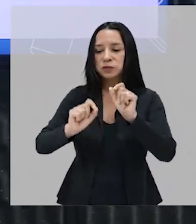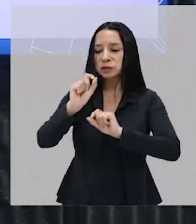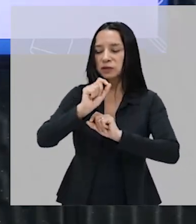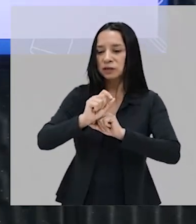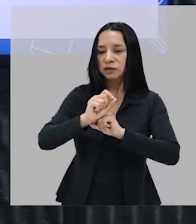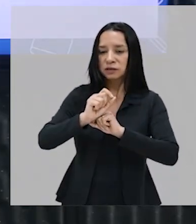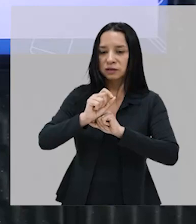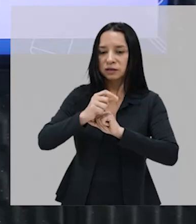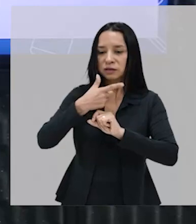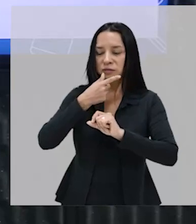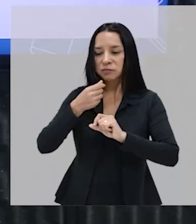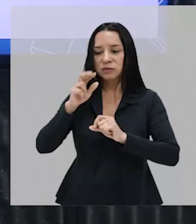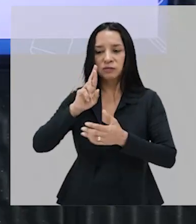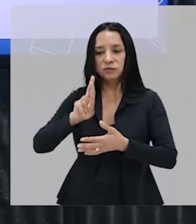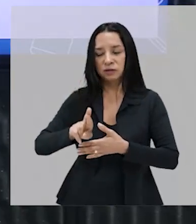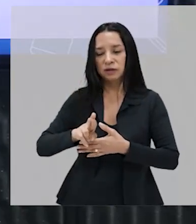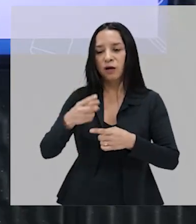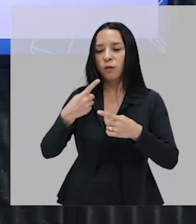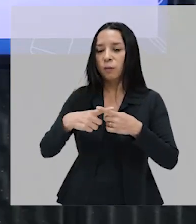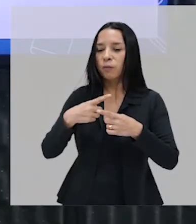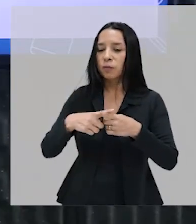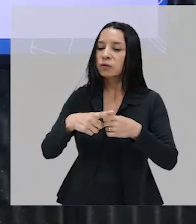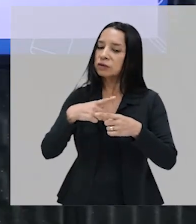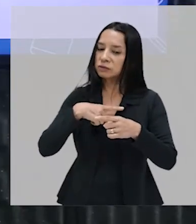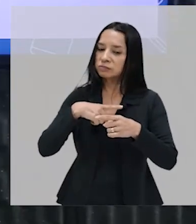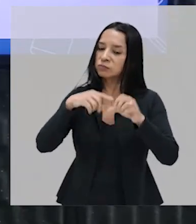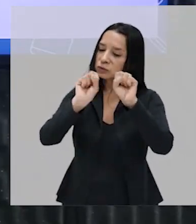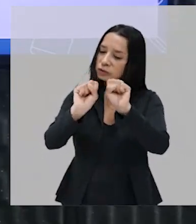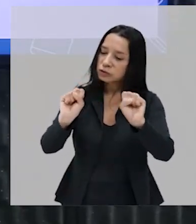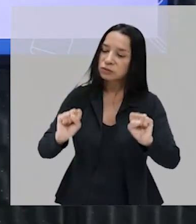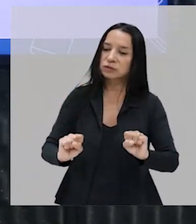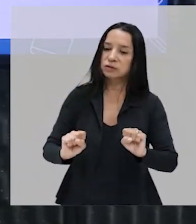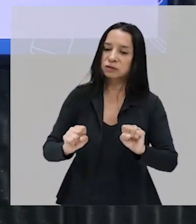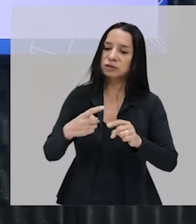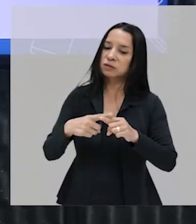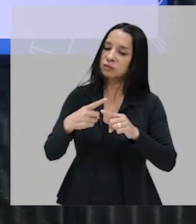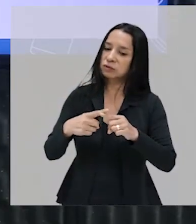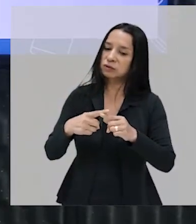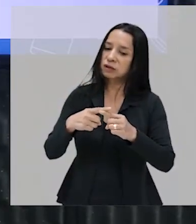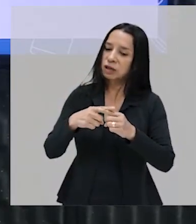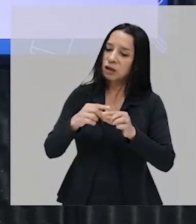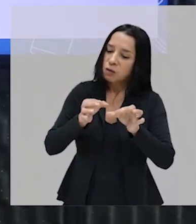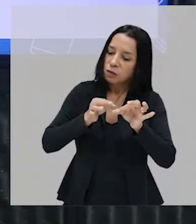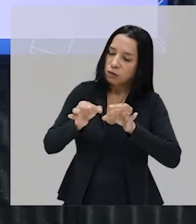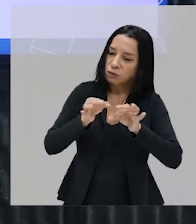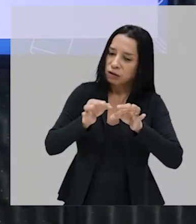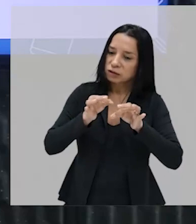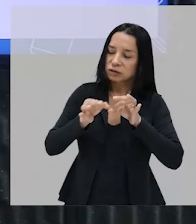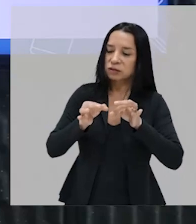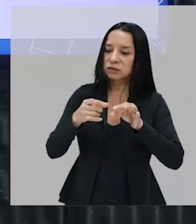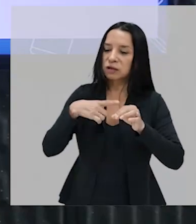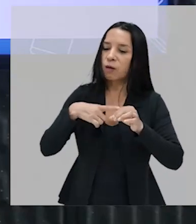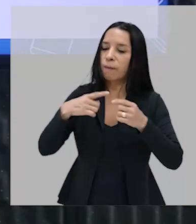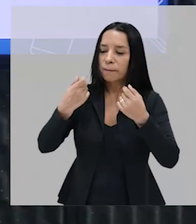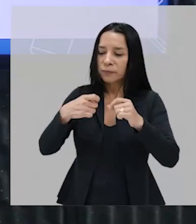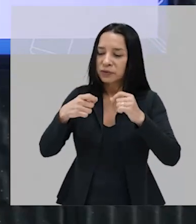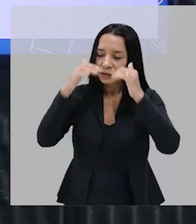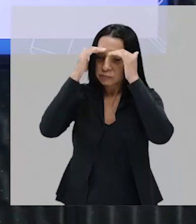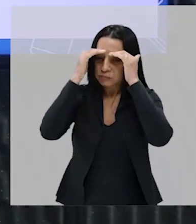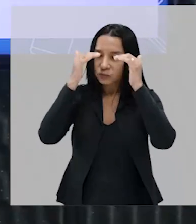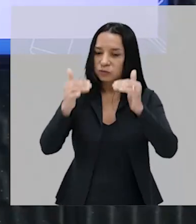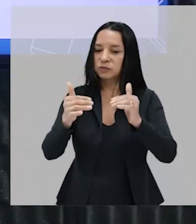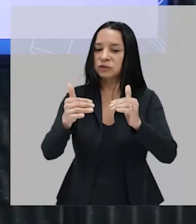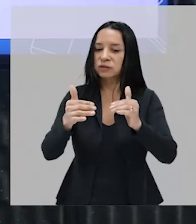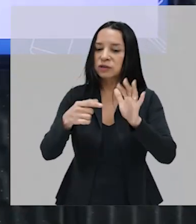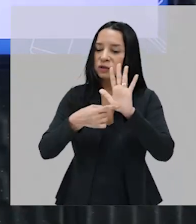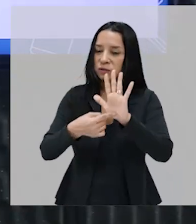a sistematização, por quê? Porque existe uma formatação, existe um caminho, existe algo que precisa ser obedecido, que precisa ser